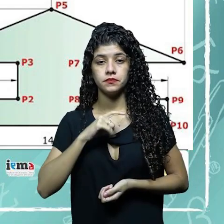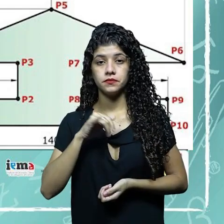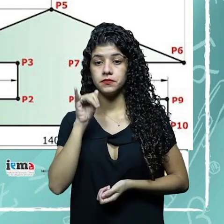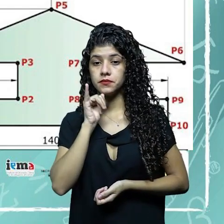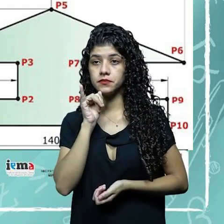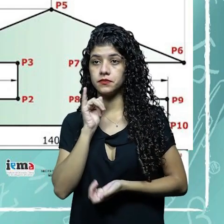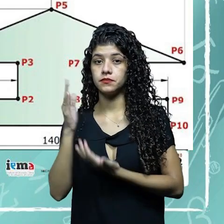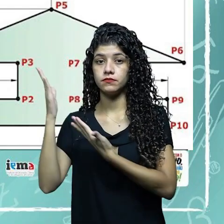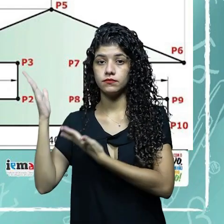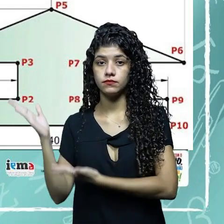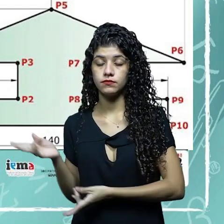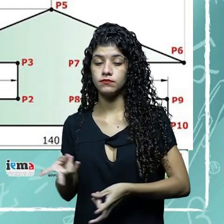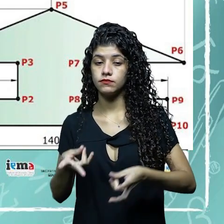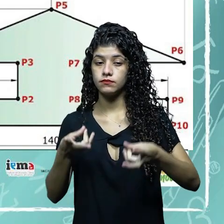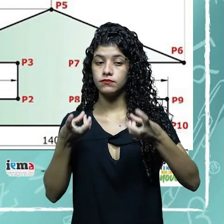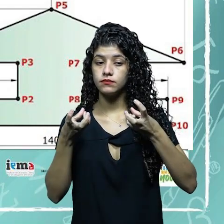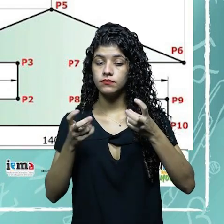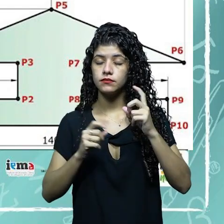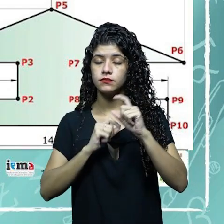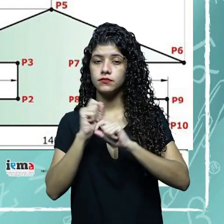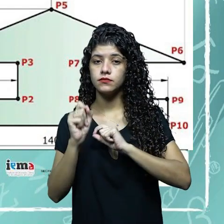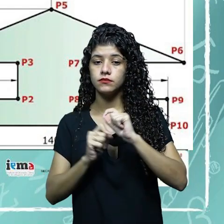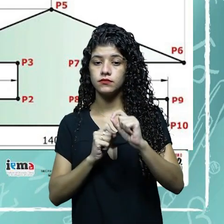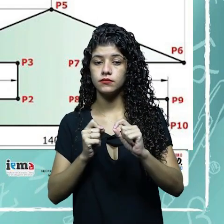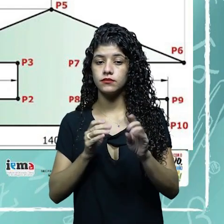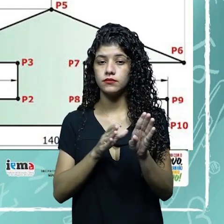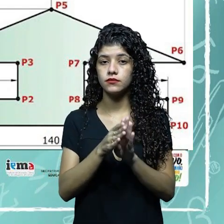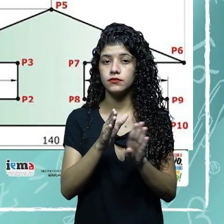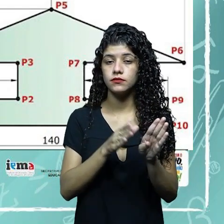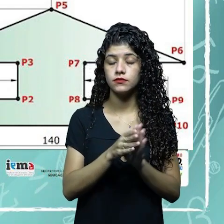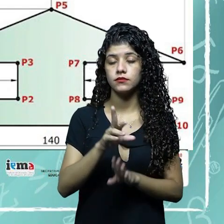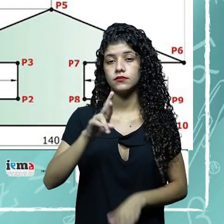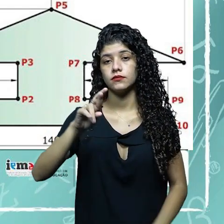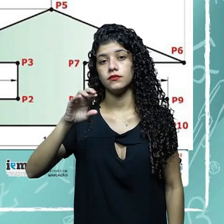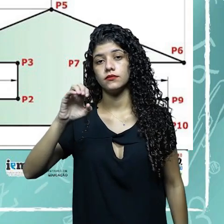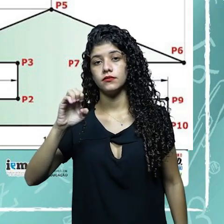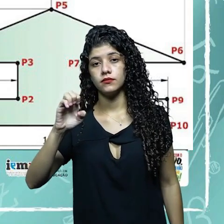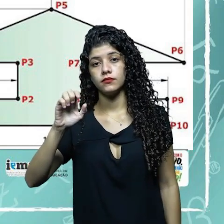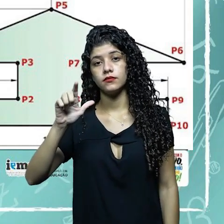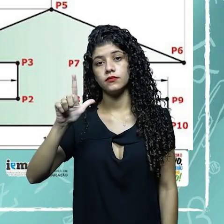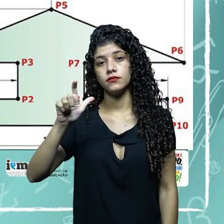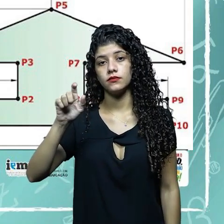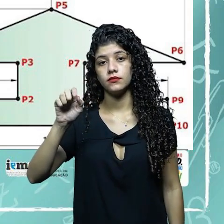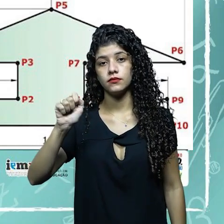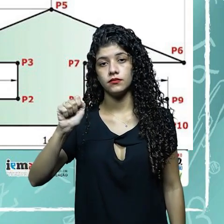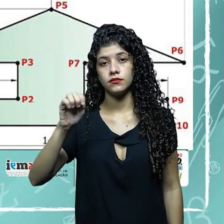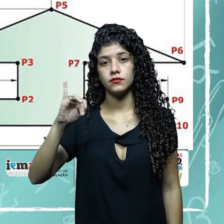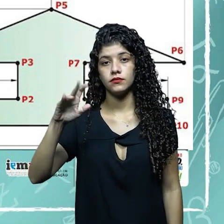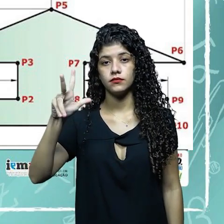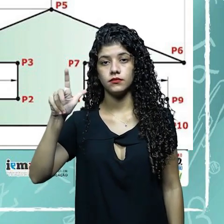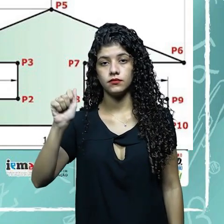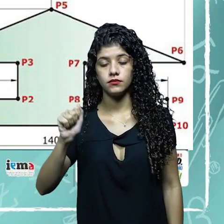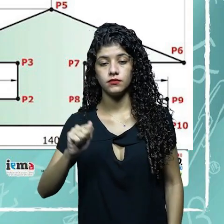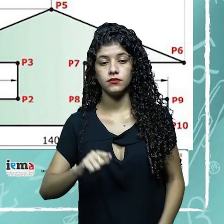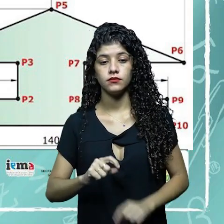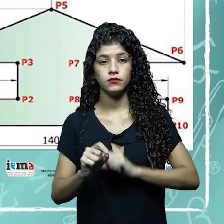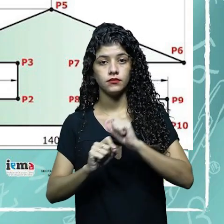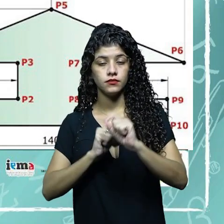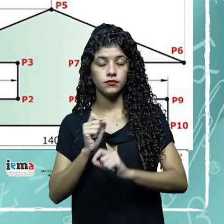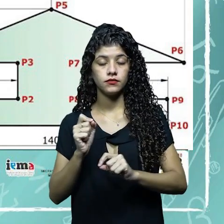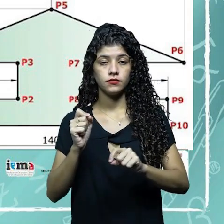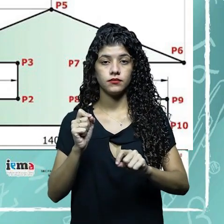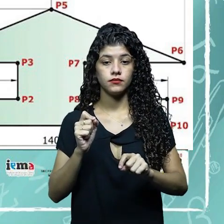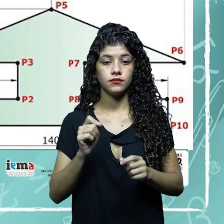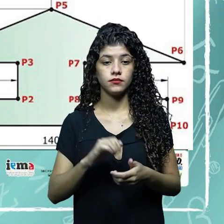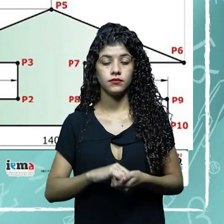gente ver o que é a coordenada relativa cartesiana. Então, são as coordenadas dos pontos em relação ao